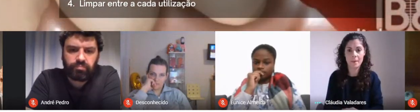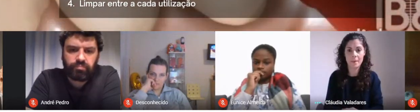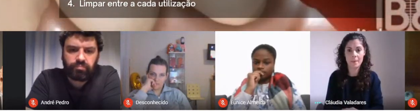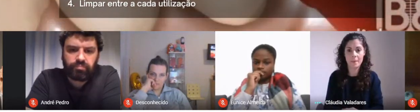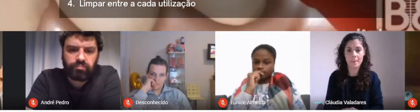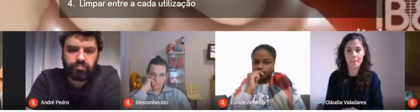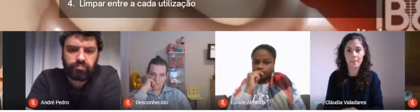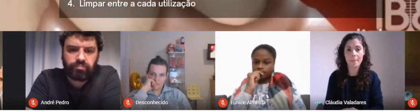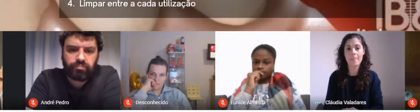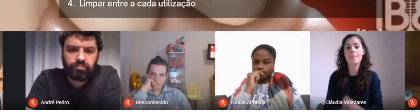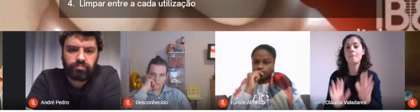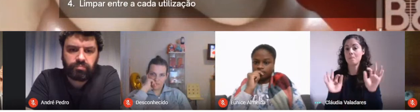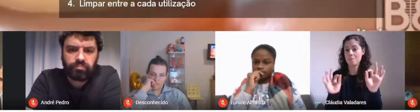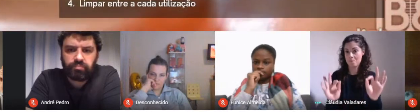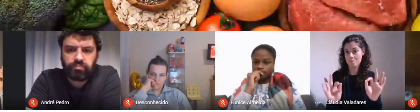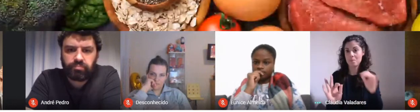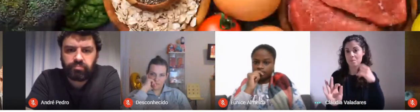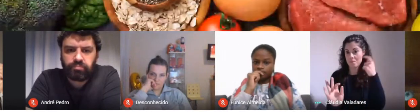Pronto.